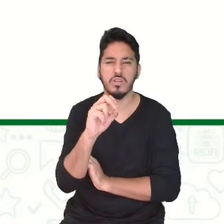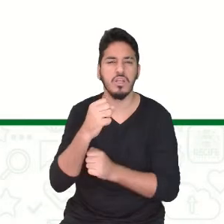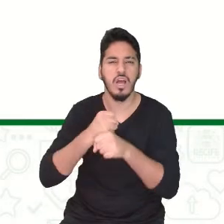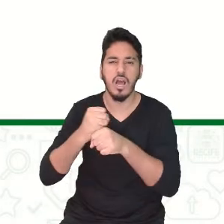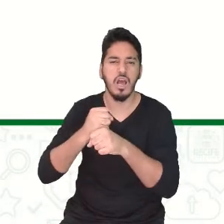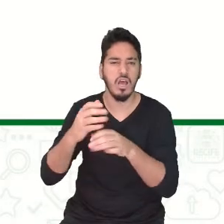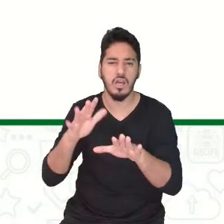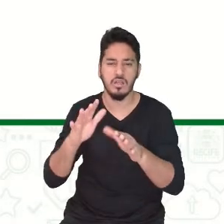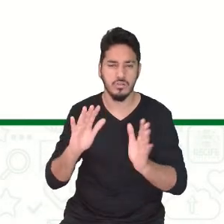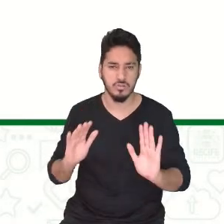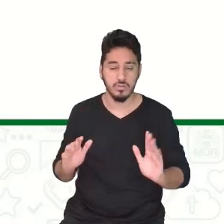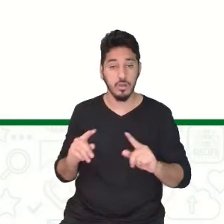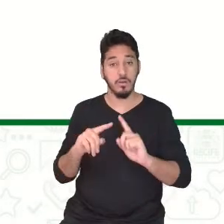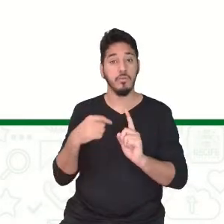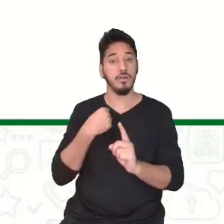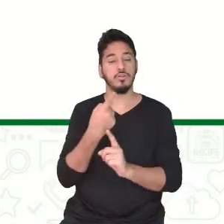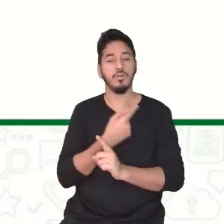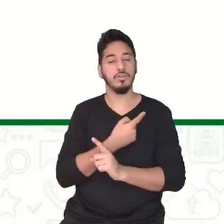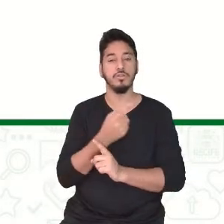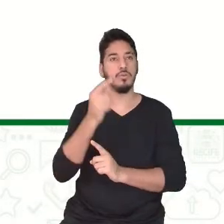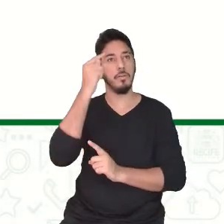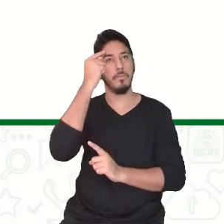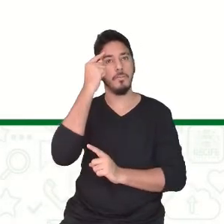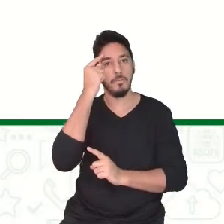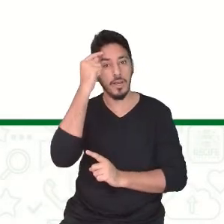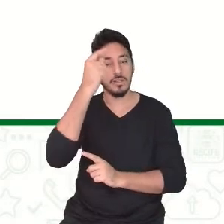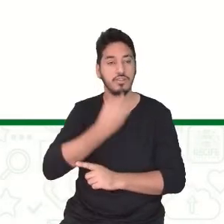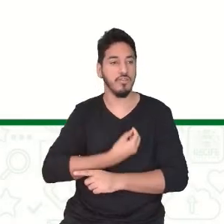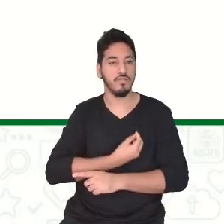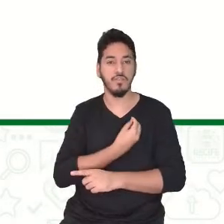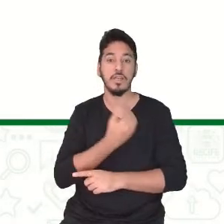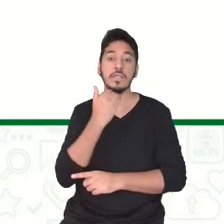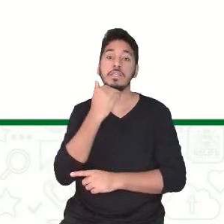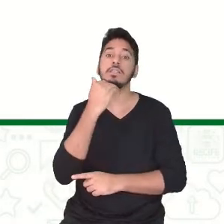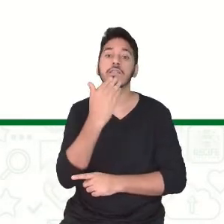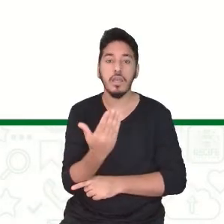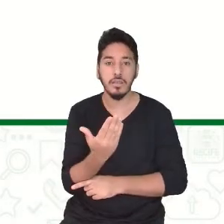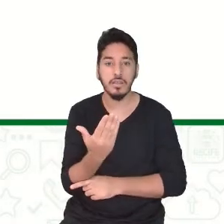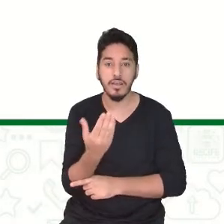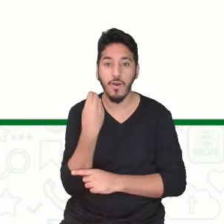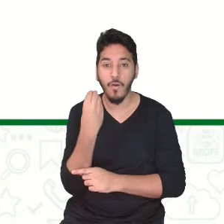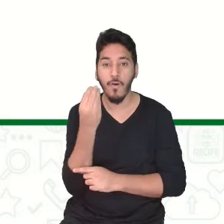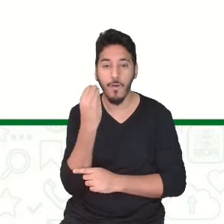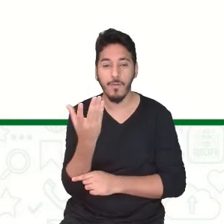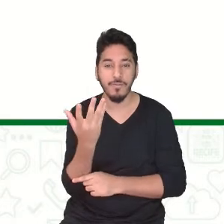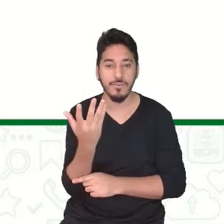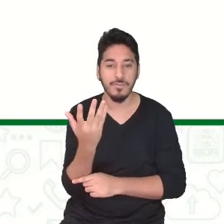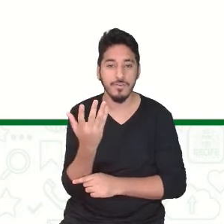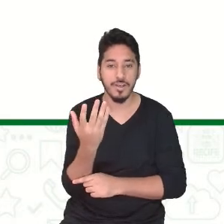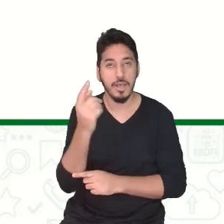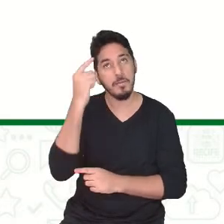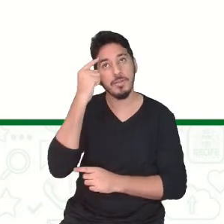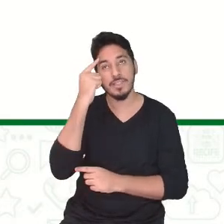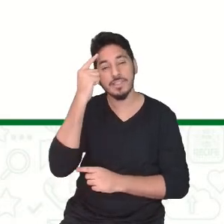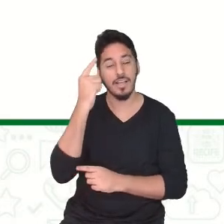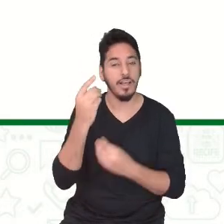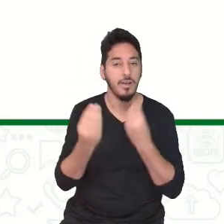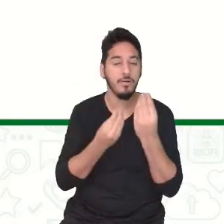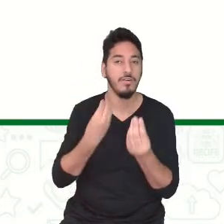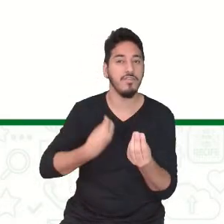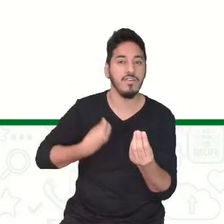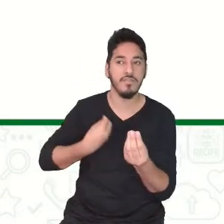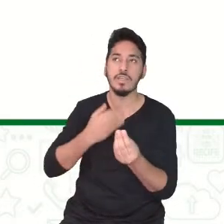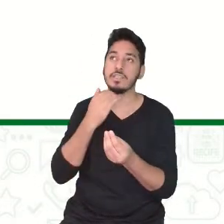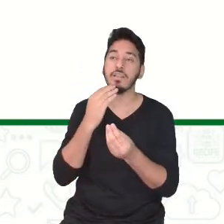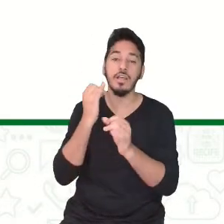anos. Mas a gente não se imagina vivendo sem eletricidade. A gente não se imagina hoje em dia vivendo, por exemplo,